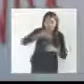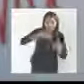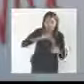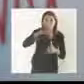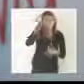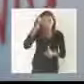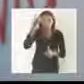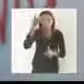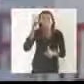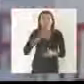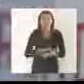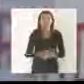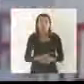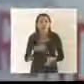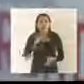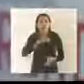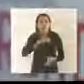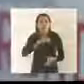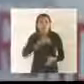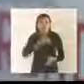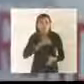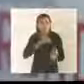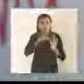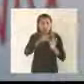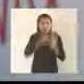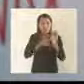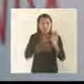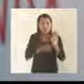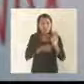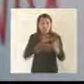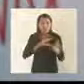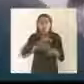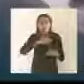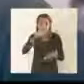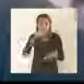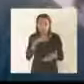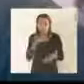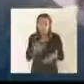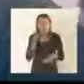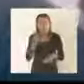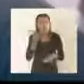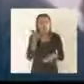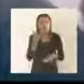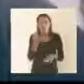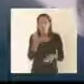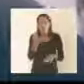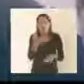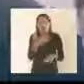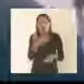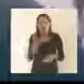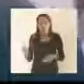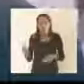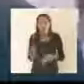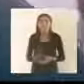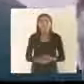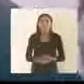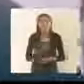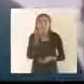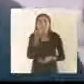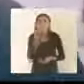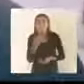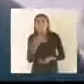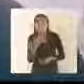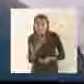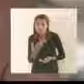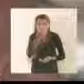tinha nenhum real, o carrinho do Mais Renda salvou a gente. E essa refeição que é boa, o preço é bastante acessível. E